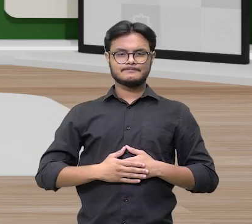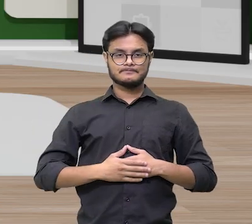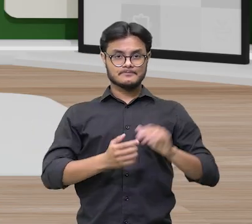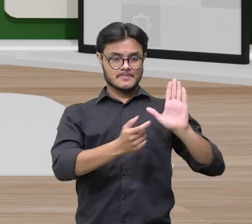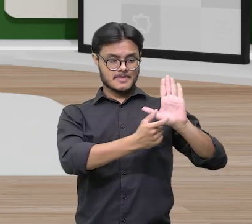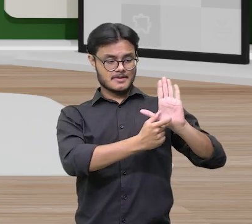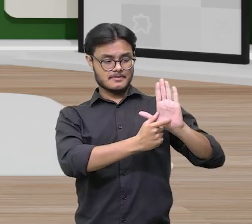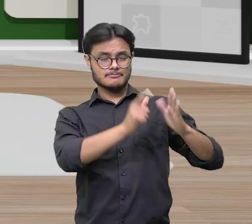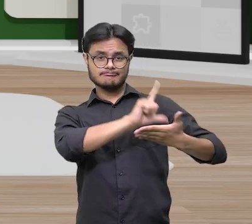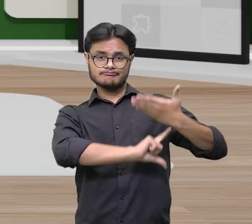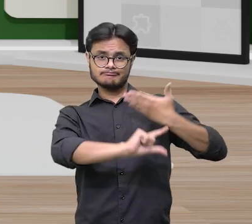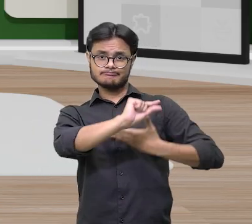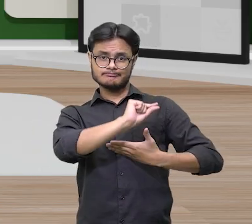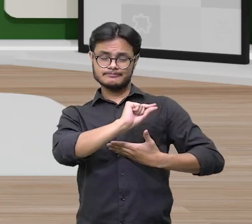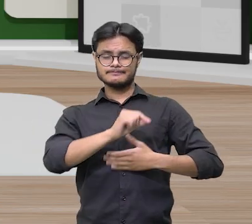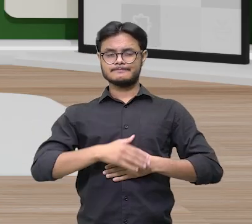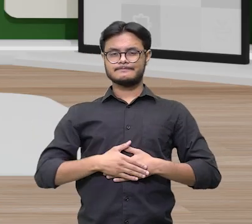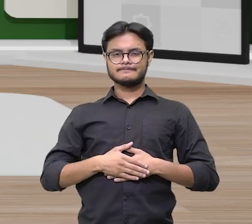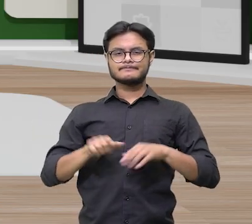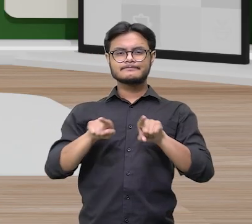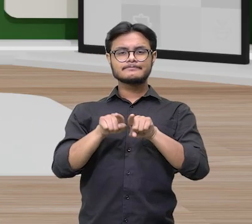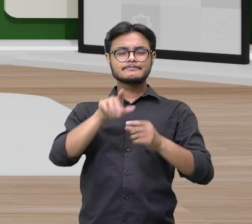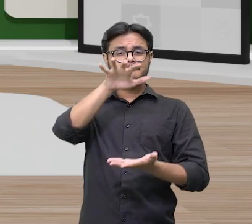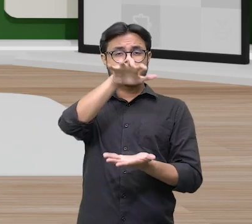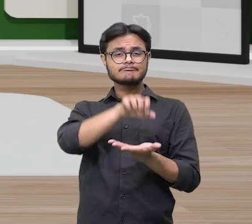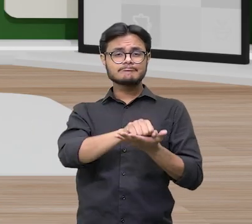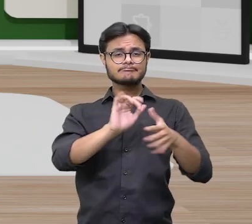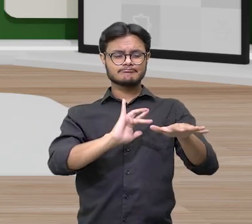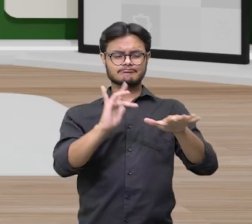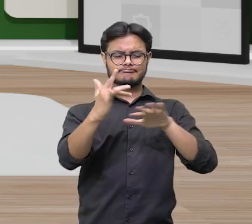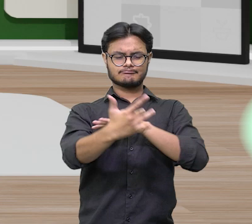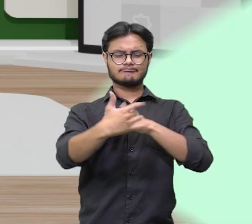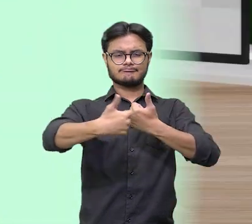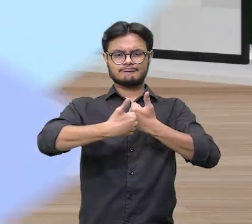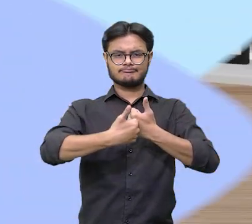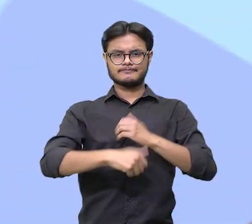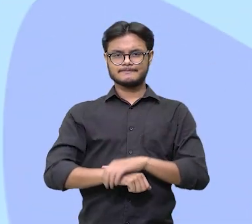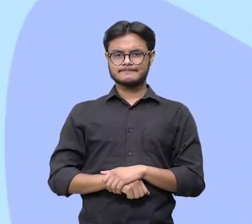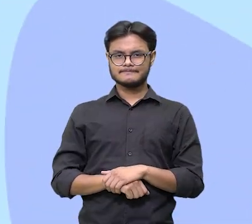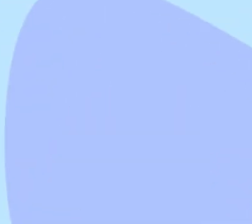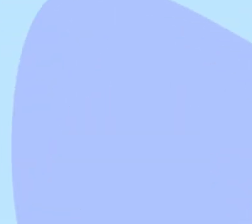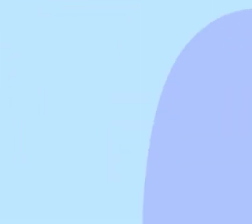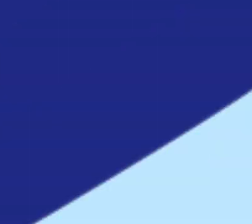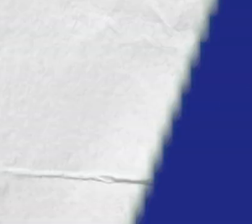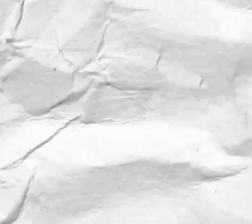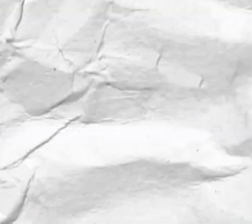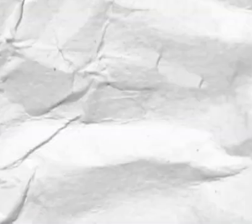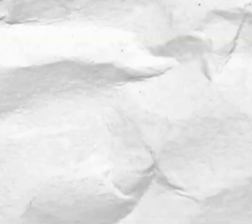Baixe o aplicativo do Preveste UEA e siga as redes sociais para não perder nenhuma novidade.